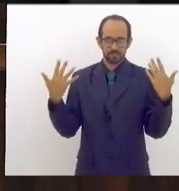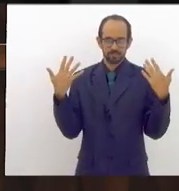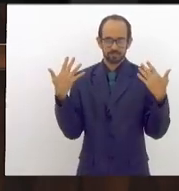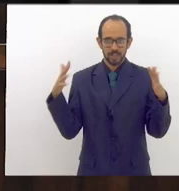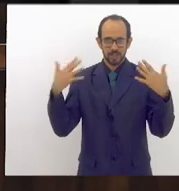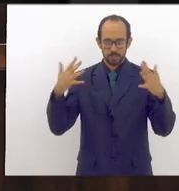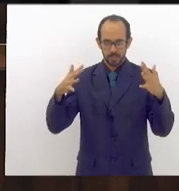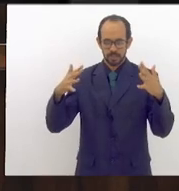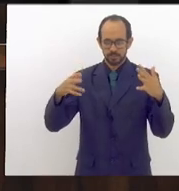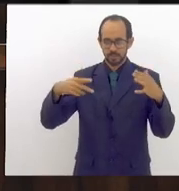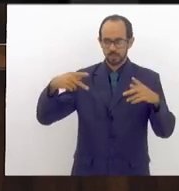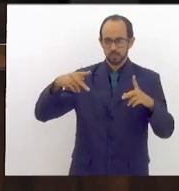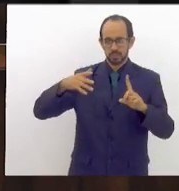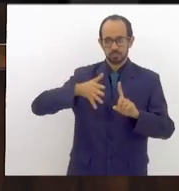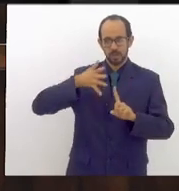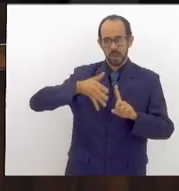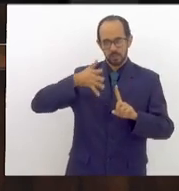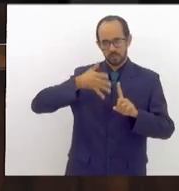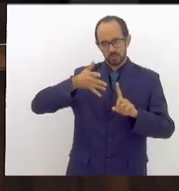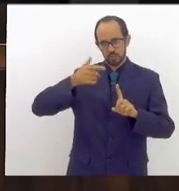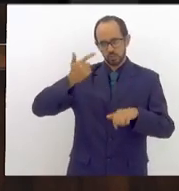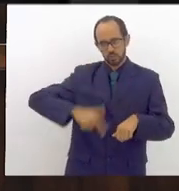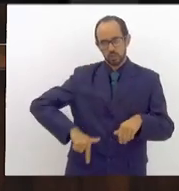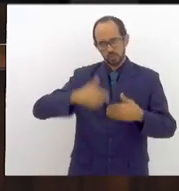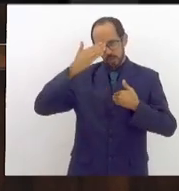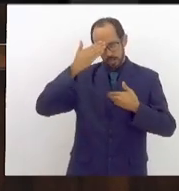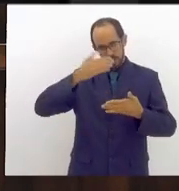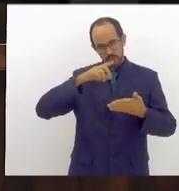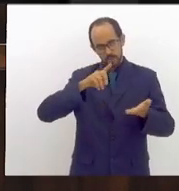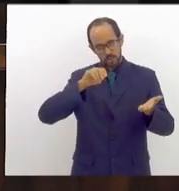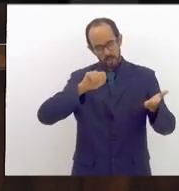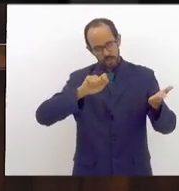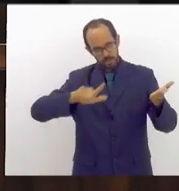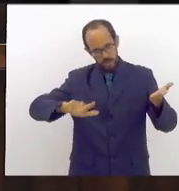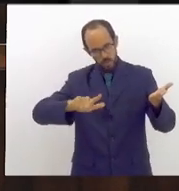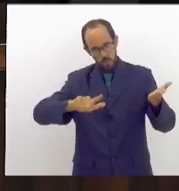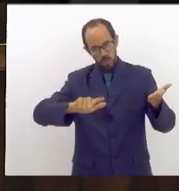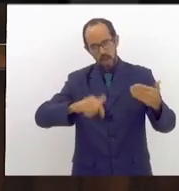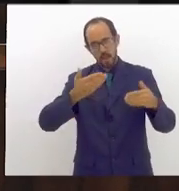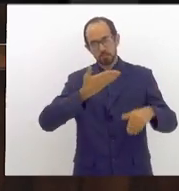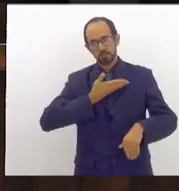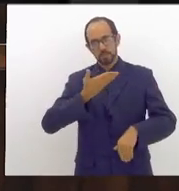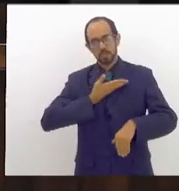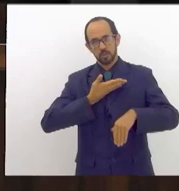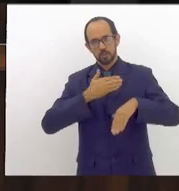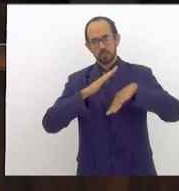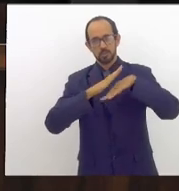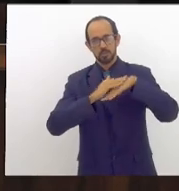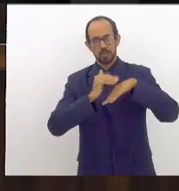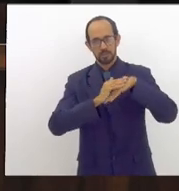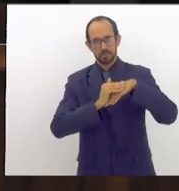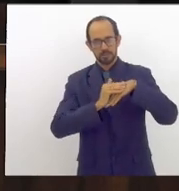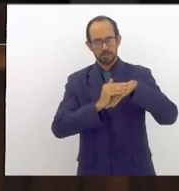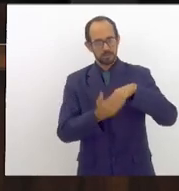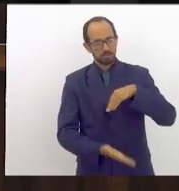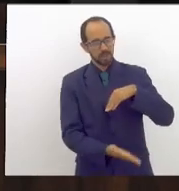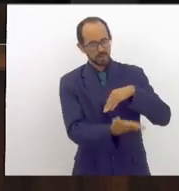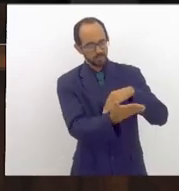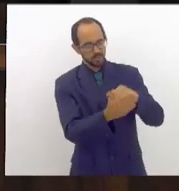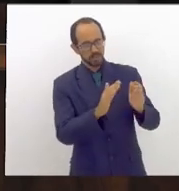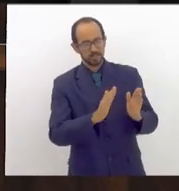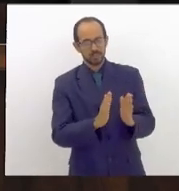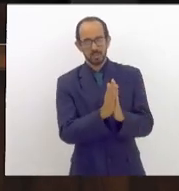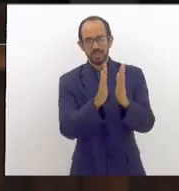palavras mais uma vez também agradecer o Daniel amigo carinho e pelas nossas orações